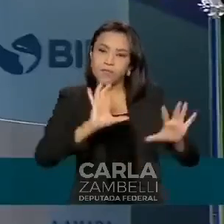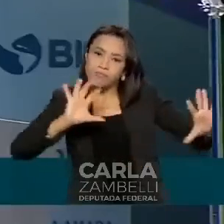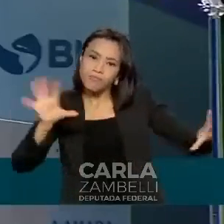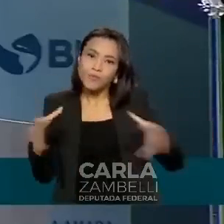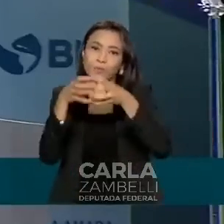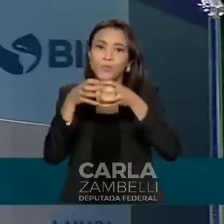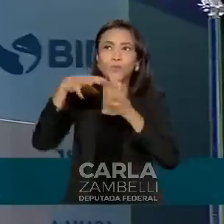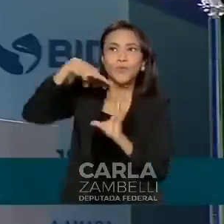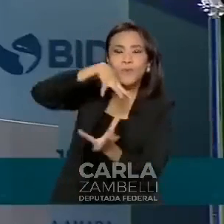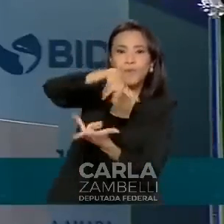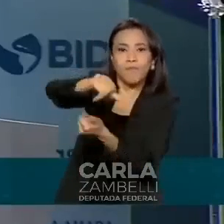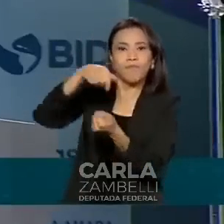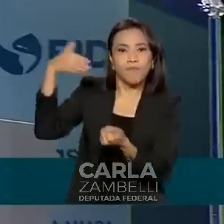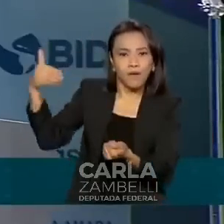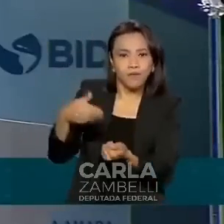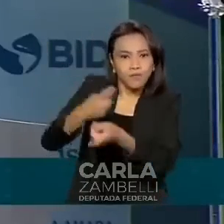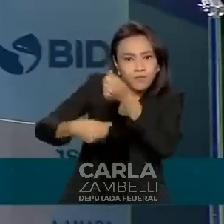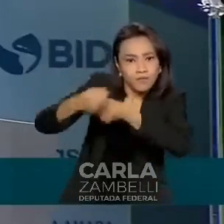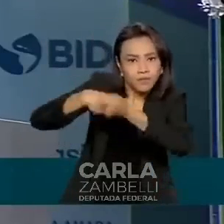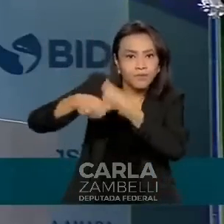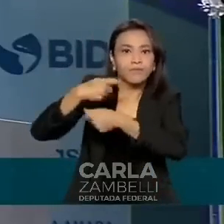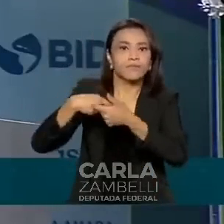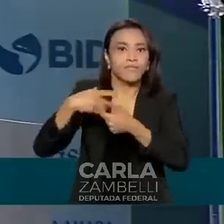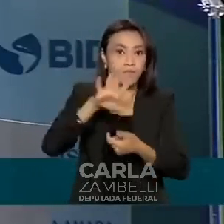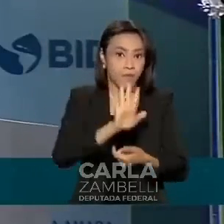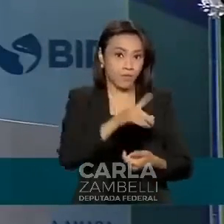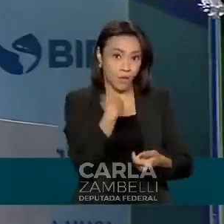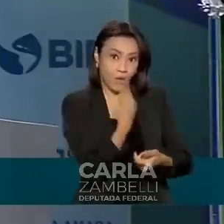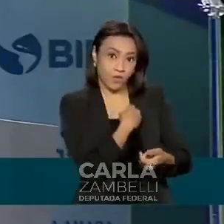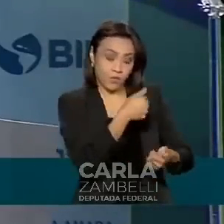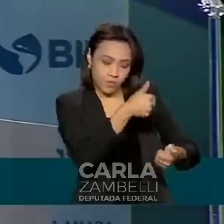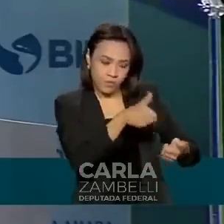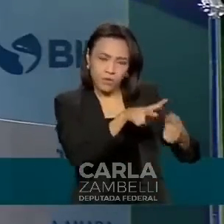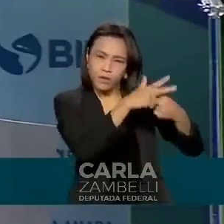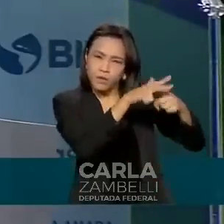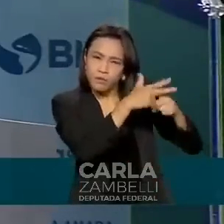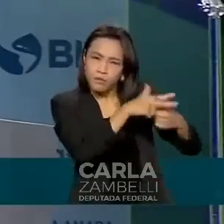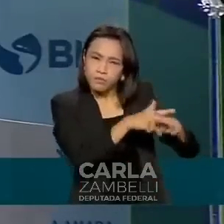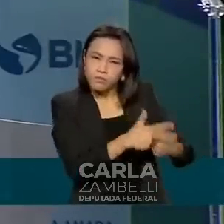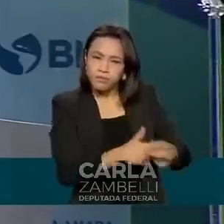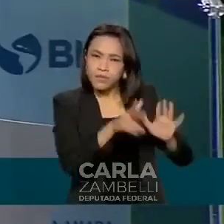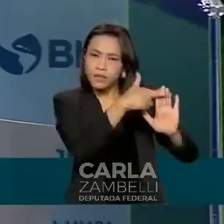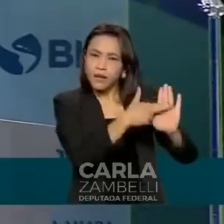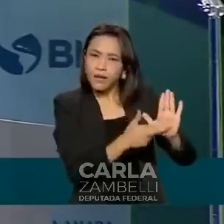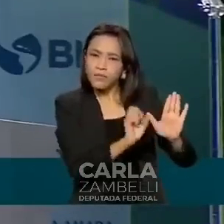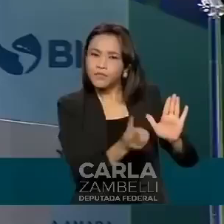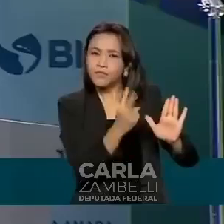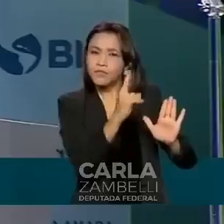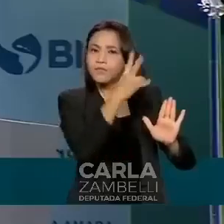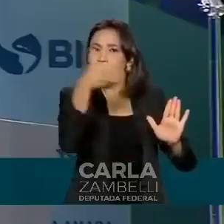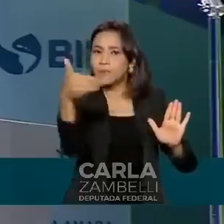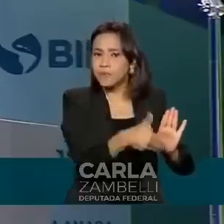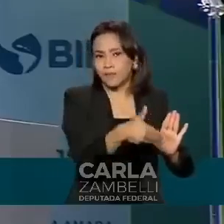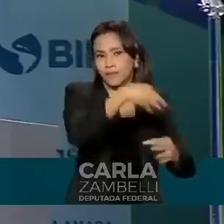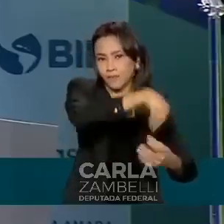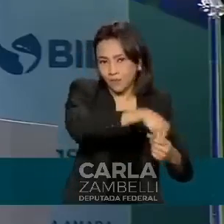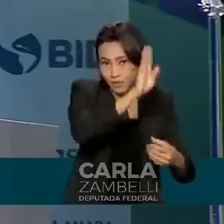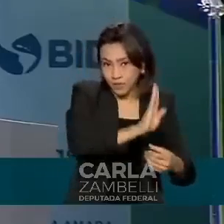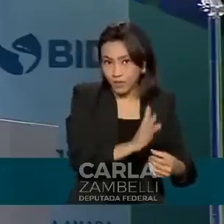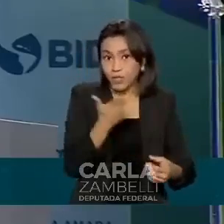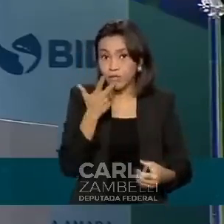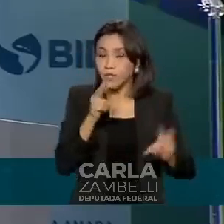quando está sendo feita essa reconfiguração das cadeias de valor e nós estamos falando de segurança energética